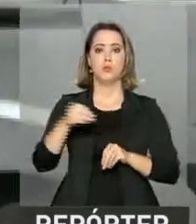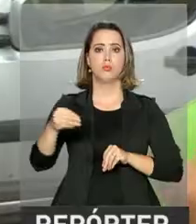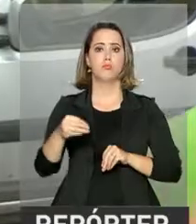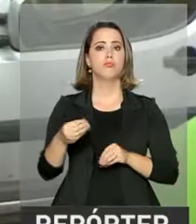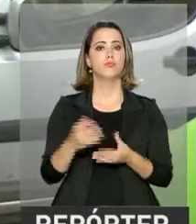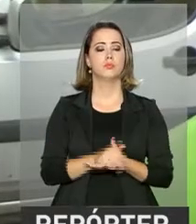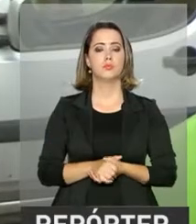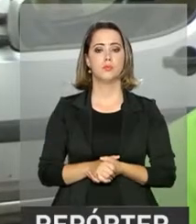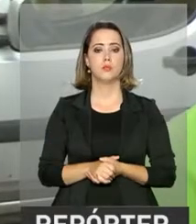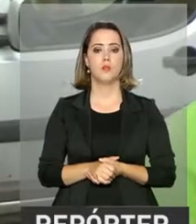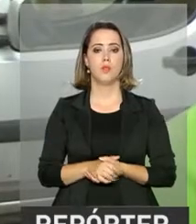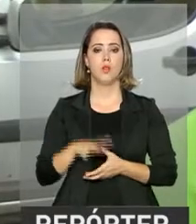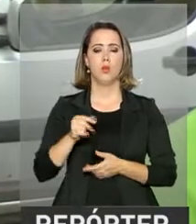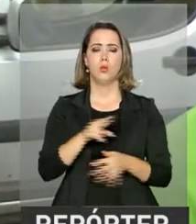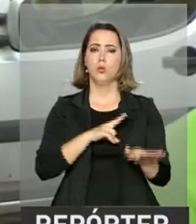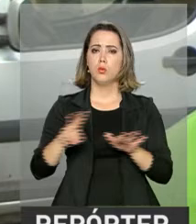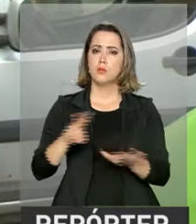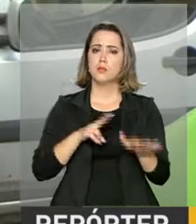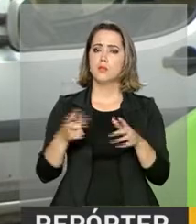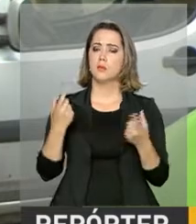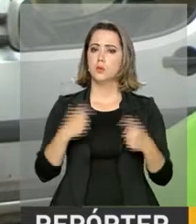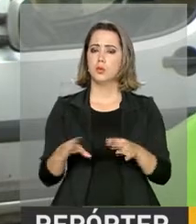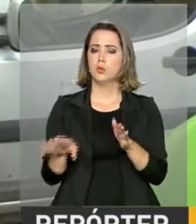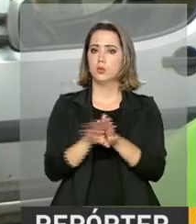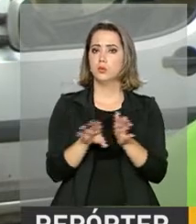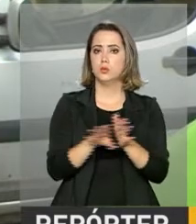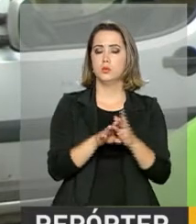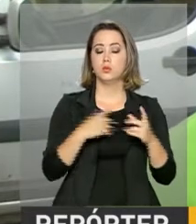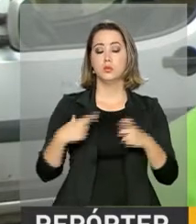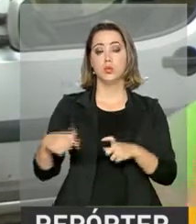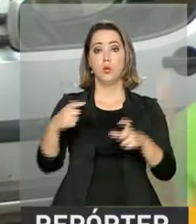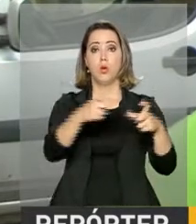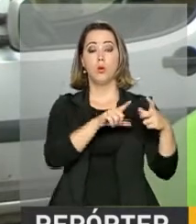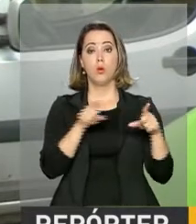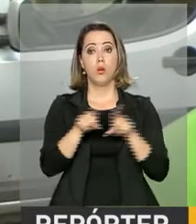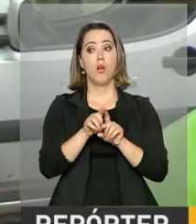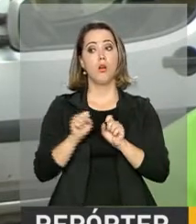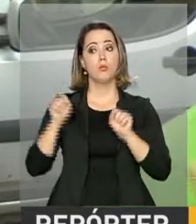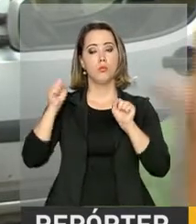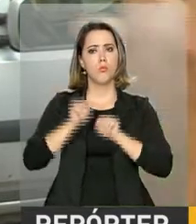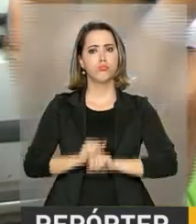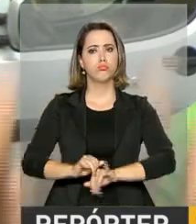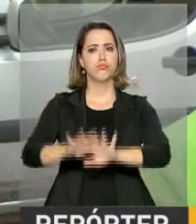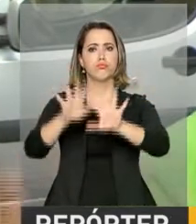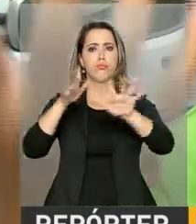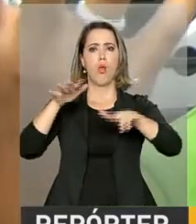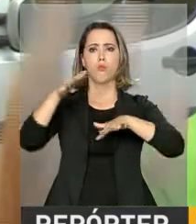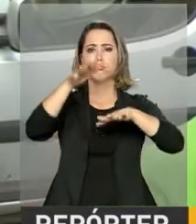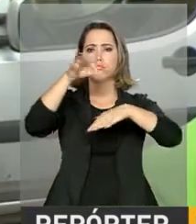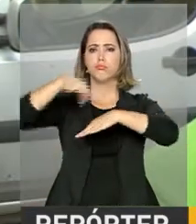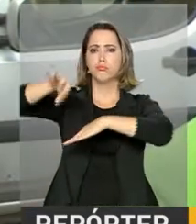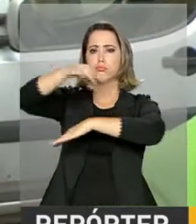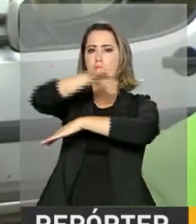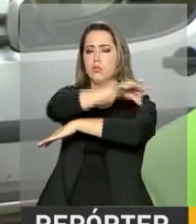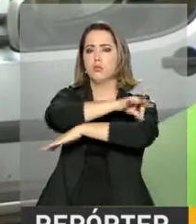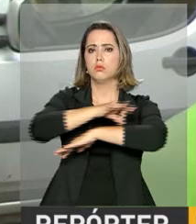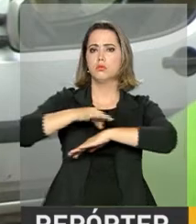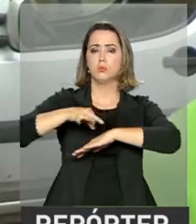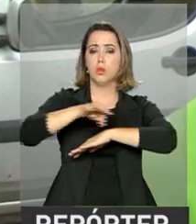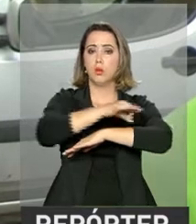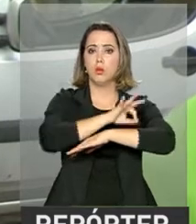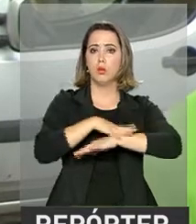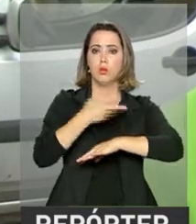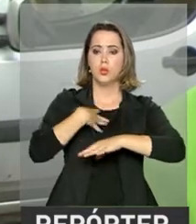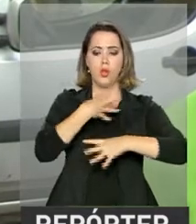transmitidas. Toda semana a gente chega num bairro, numa área que a gente está fazendo o projeto, libera esses mosquitos, eles se reproduzem com os mosquitos que tem no local e